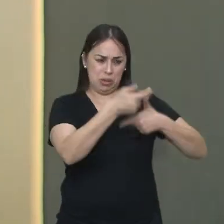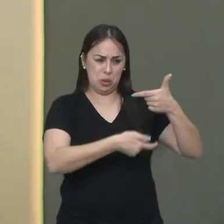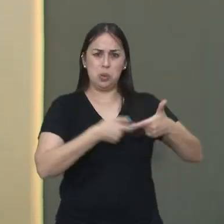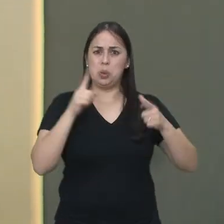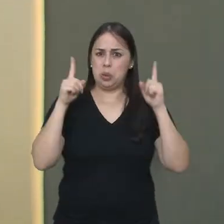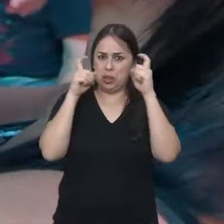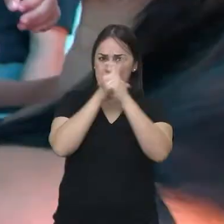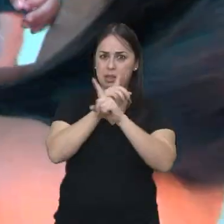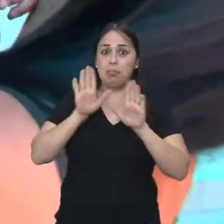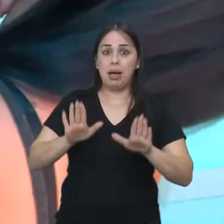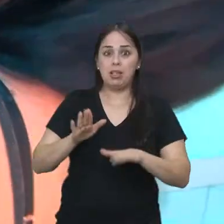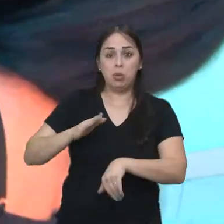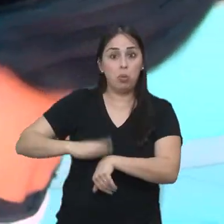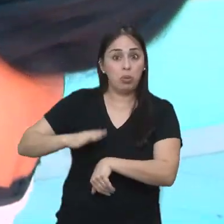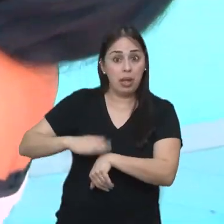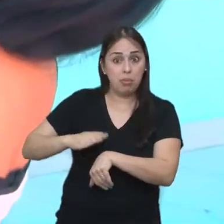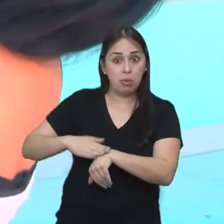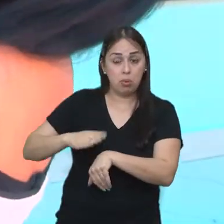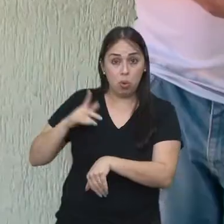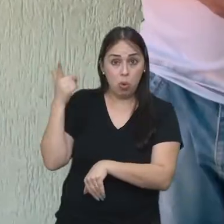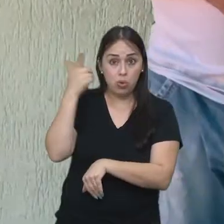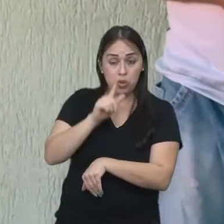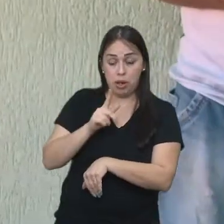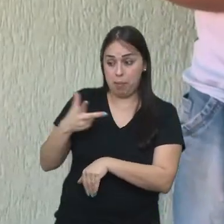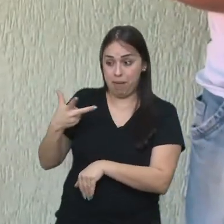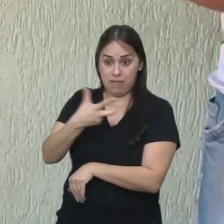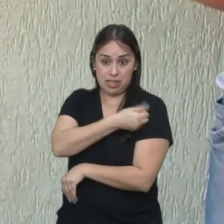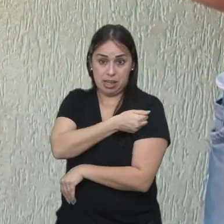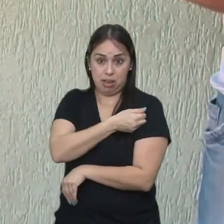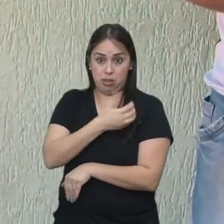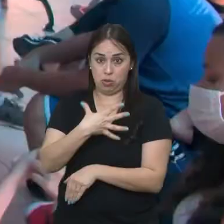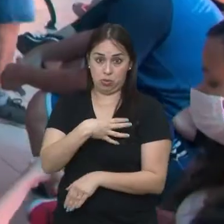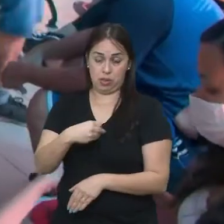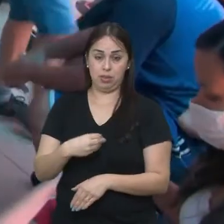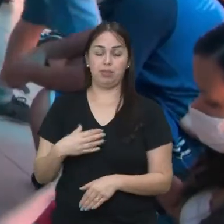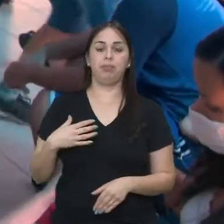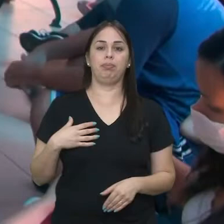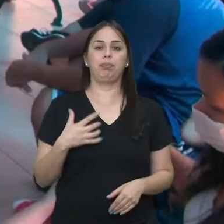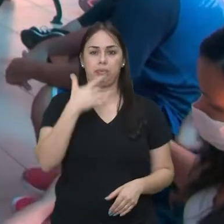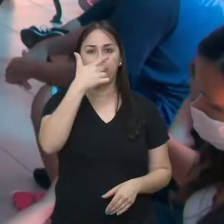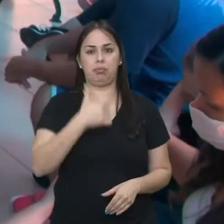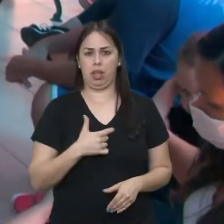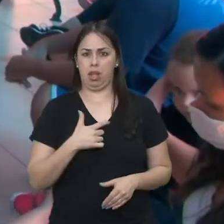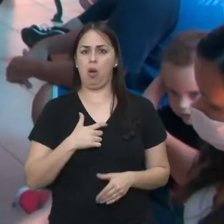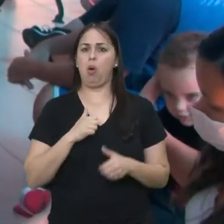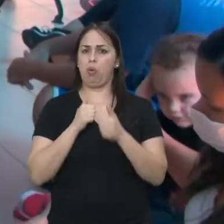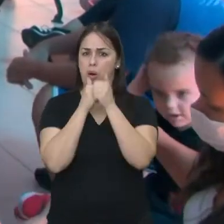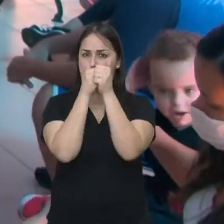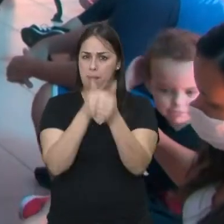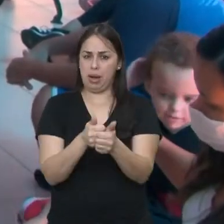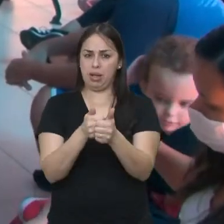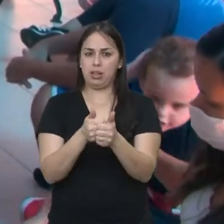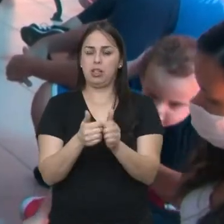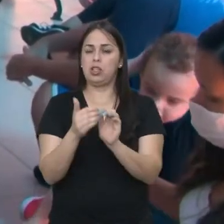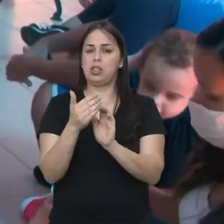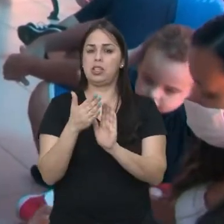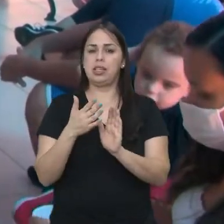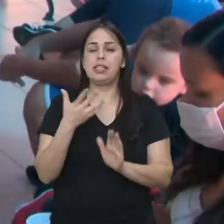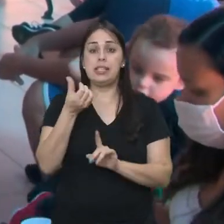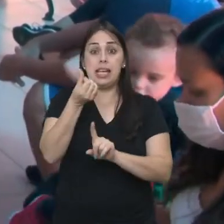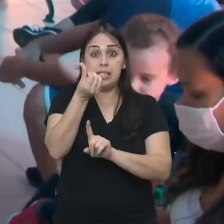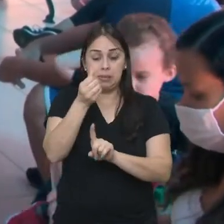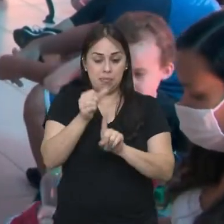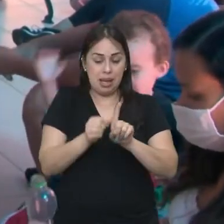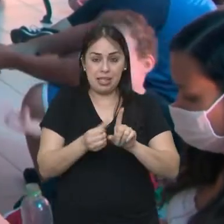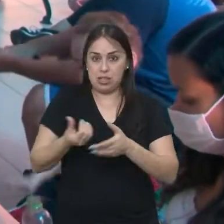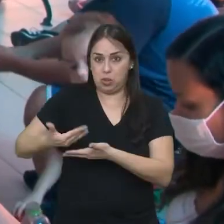maternidade e trabalho, elas arranjaram um tempinho para vacinar os filhos. Eu acompanho, faço periodicamente. Hoje ele